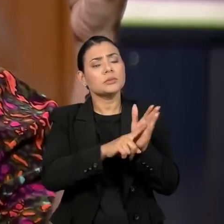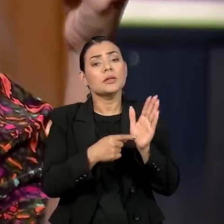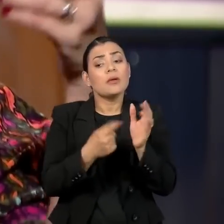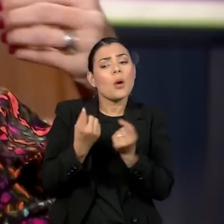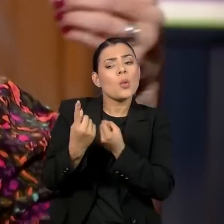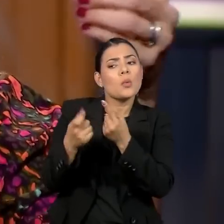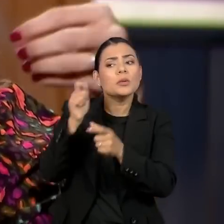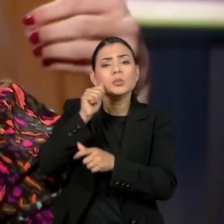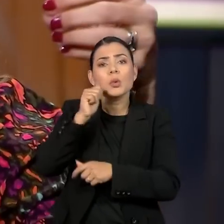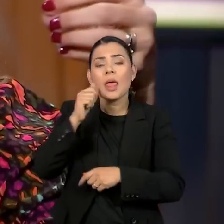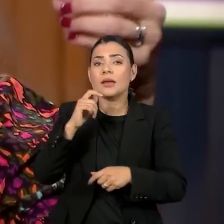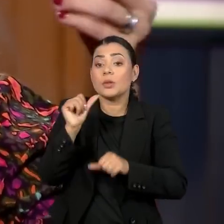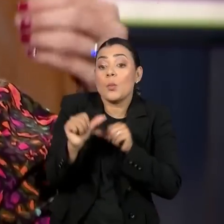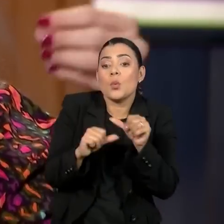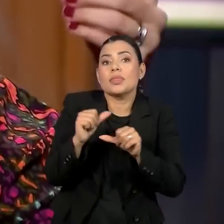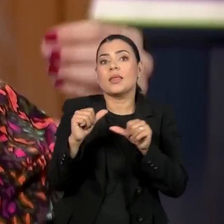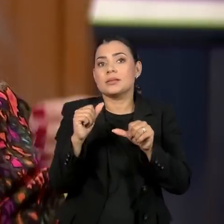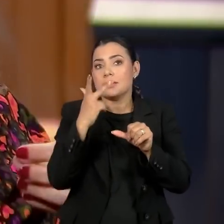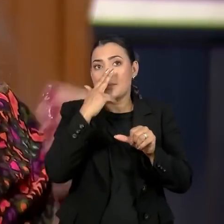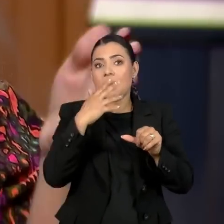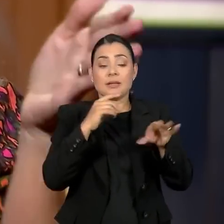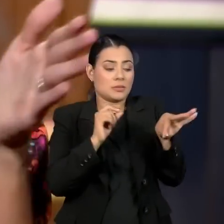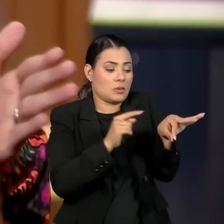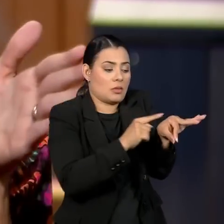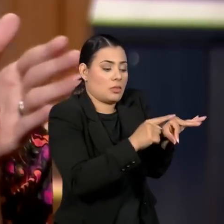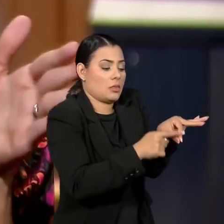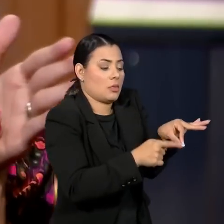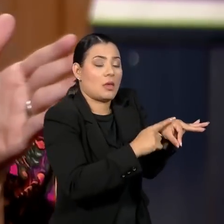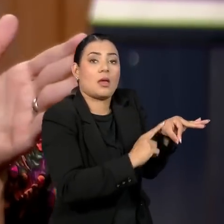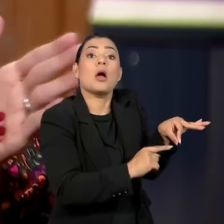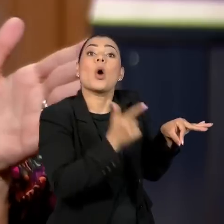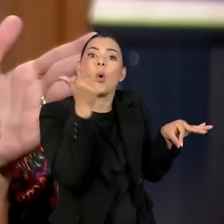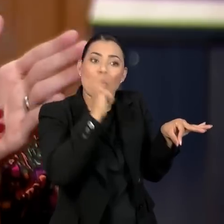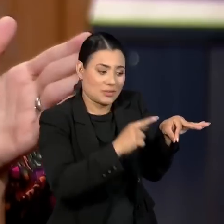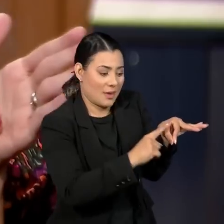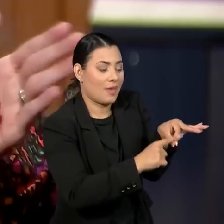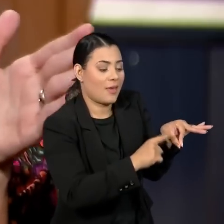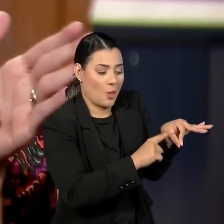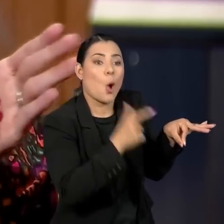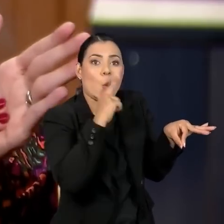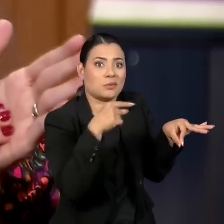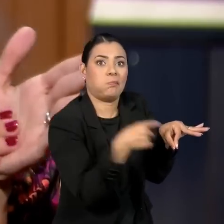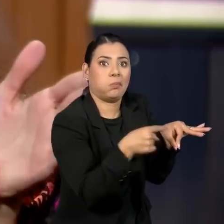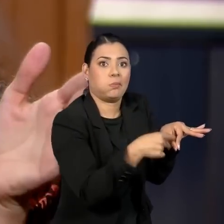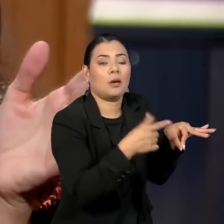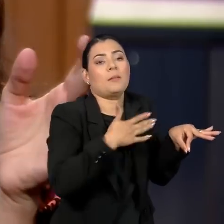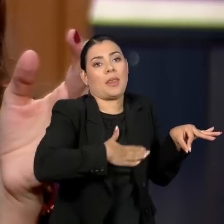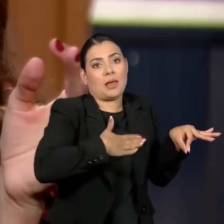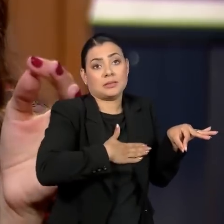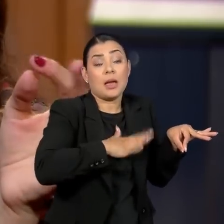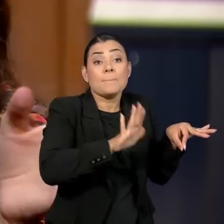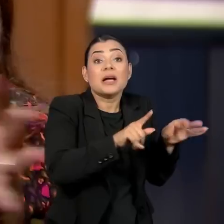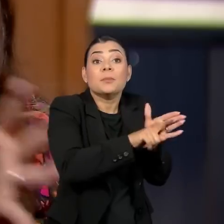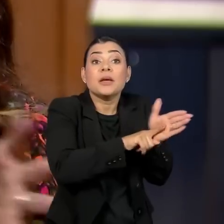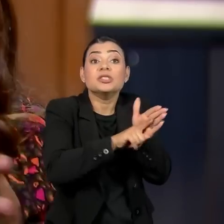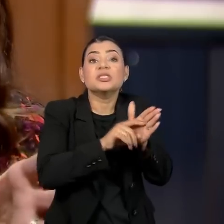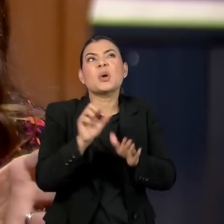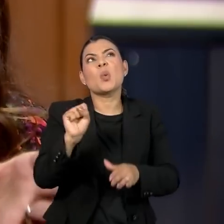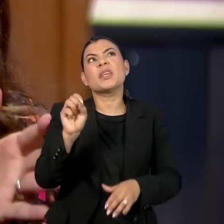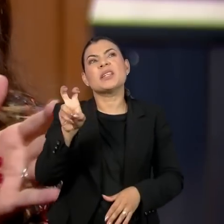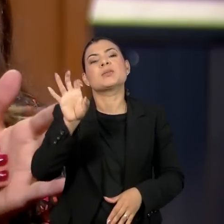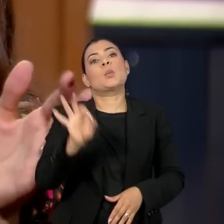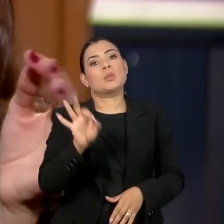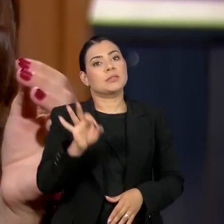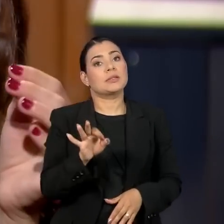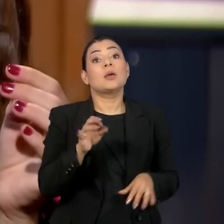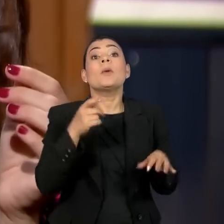uma mudança ali na anatomia do nervo pélvico, sentem efetivamente mais prazer quando lá. Mas as pesquisas vão dizer que 85%